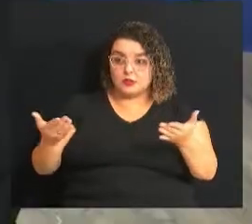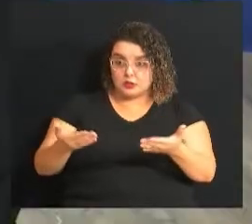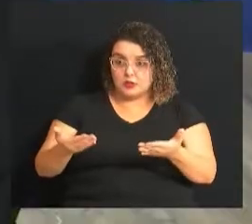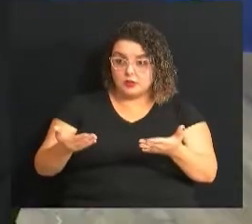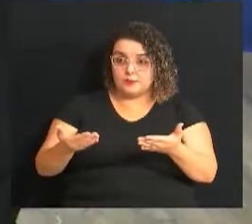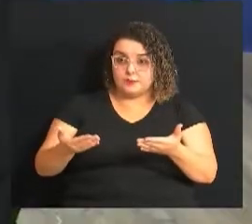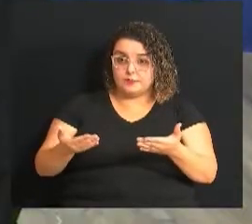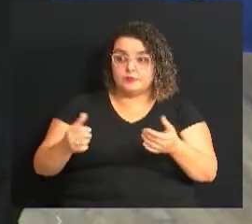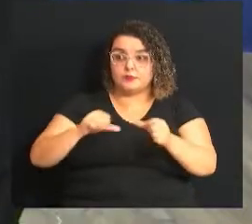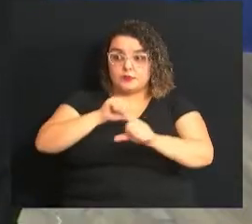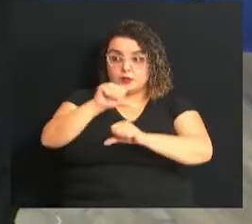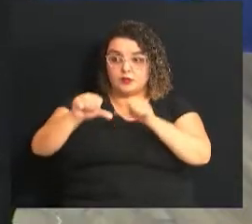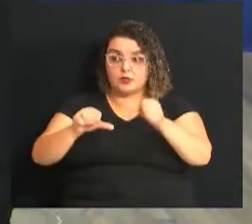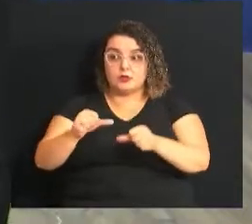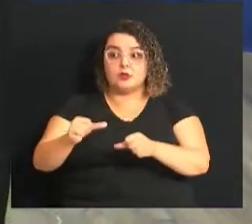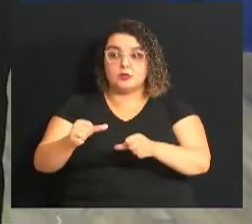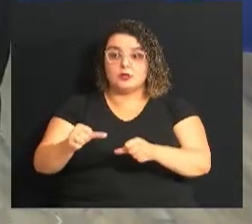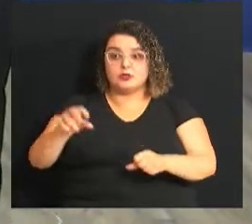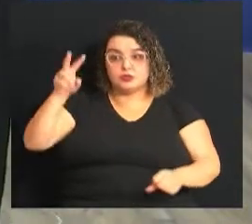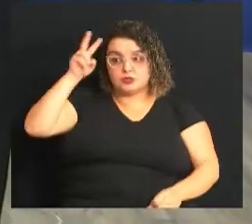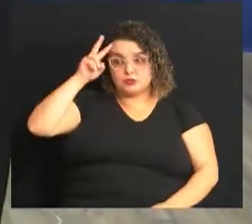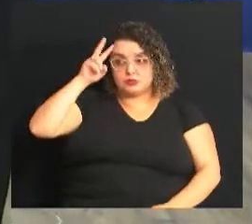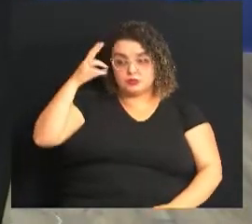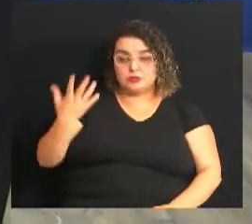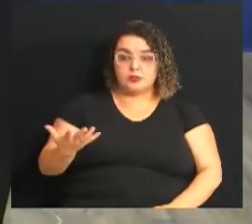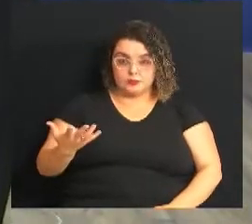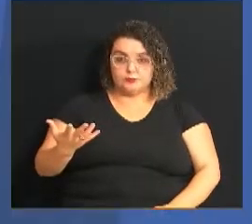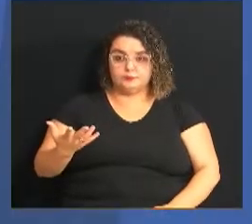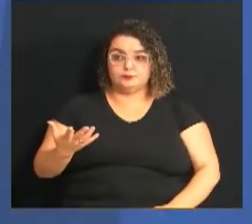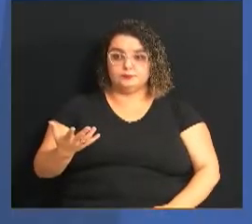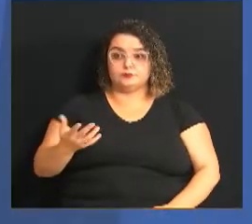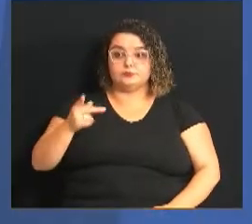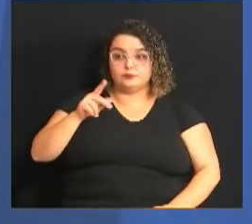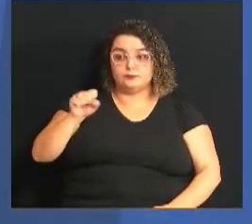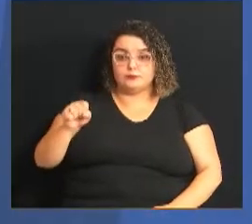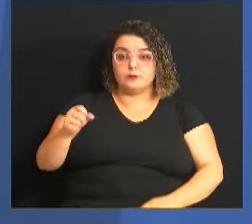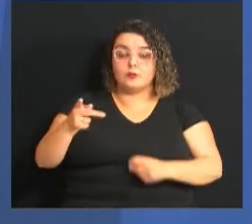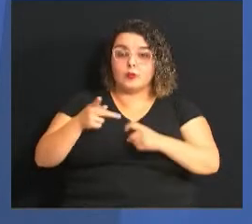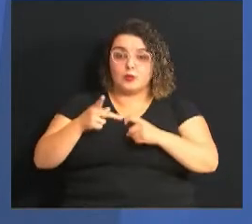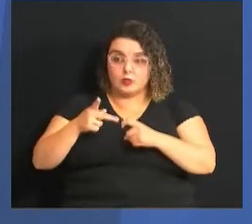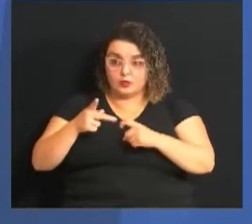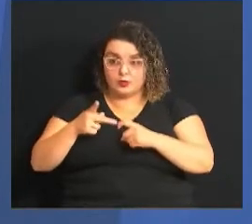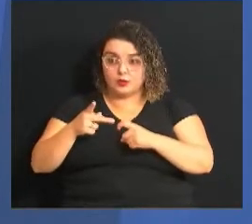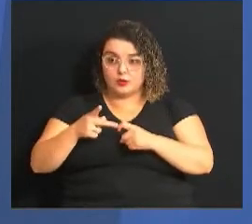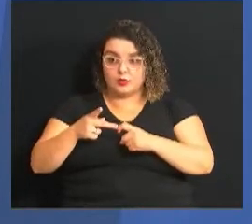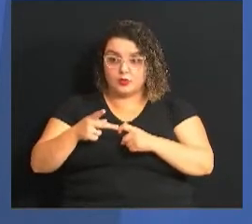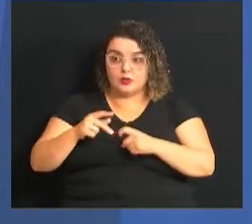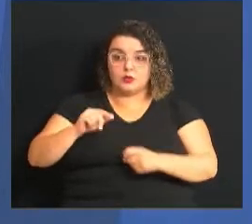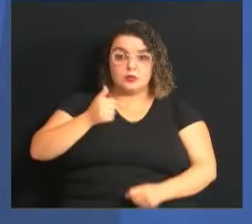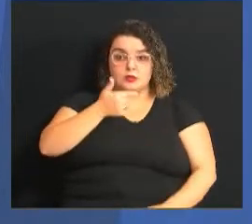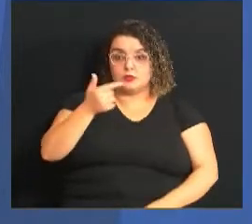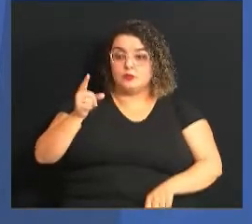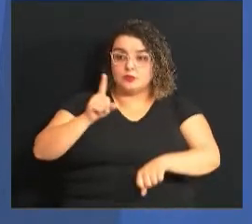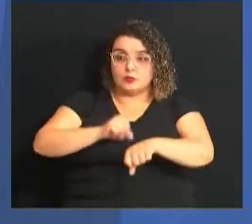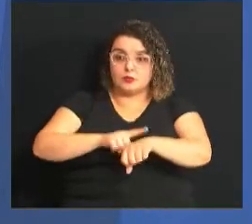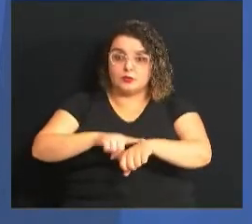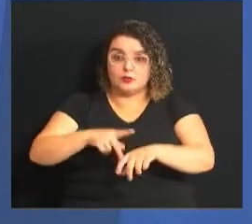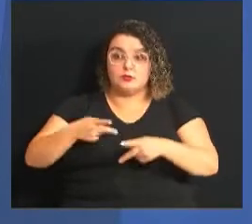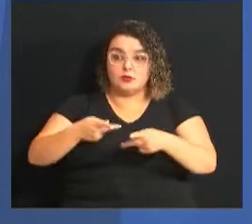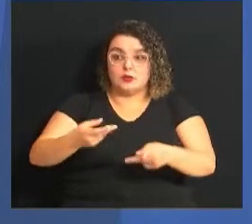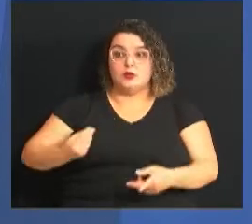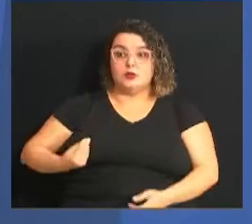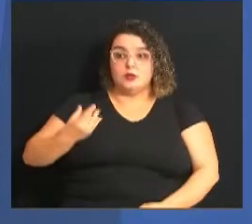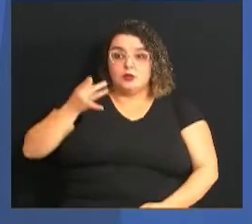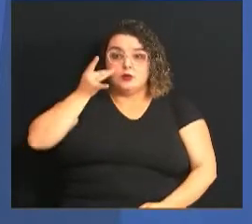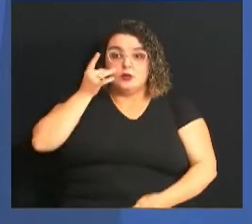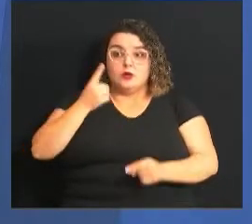essa mudança a partir de segunda-feira. Então, olha, pronto-socorro pediátrico, não haverá horário de visita presencial, porque as